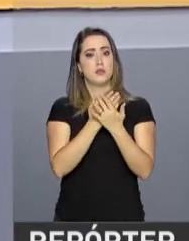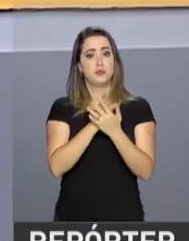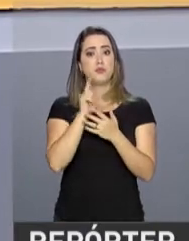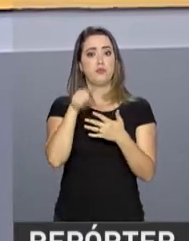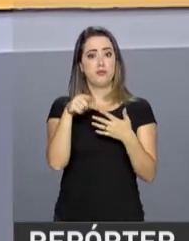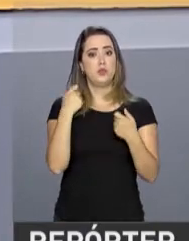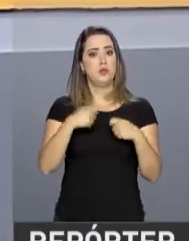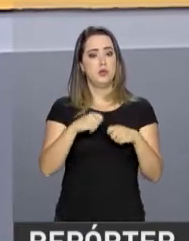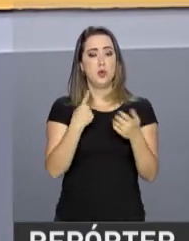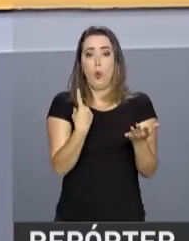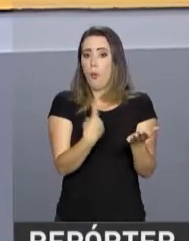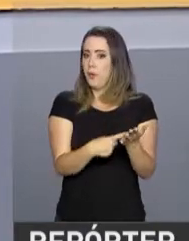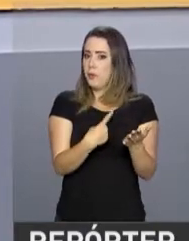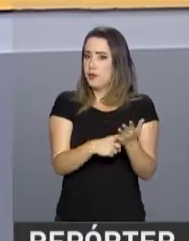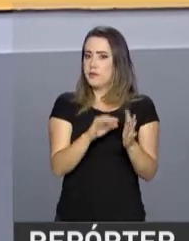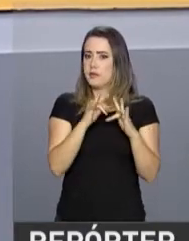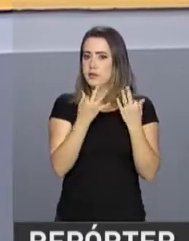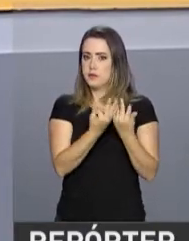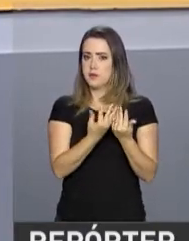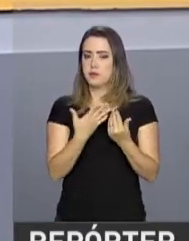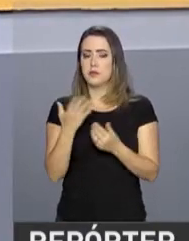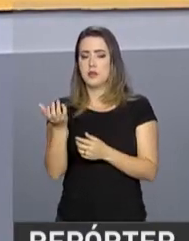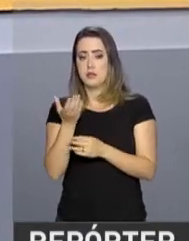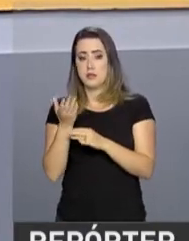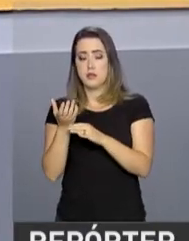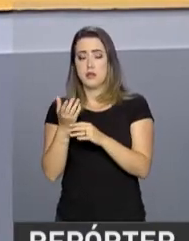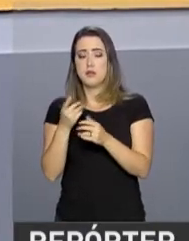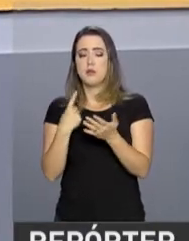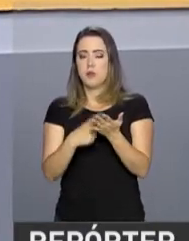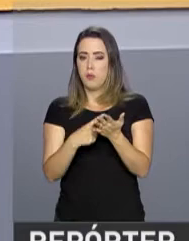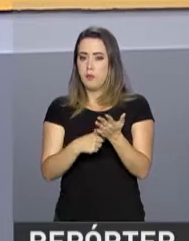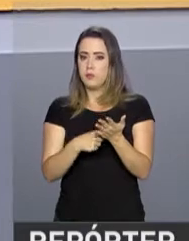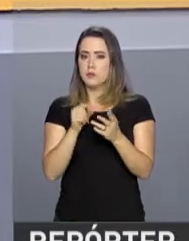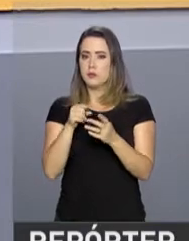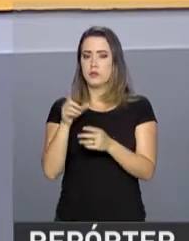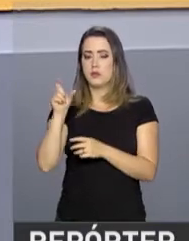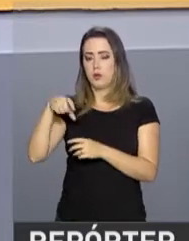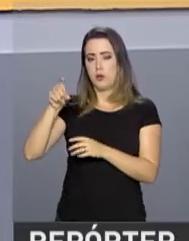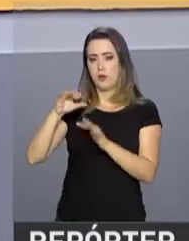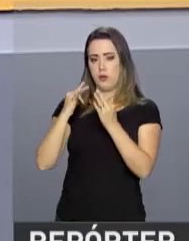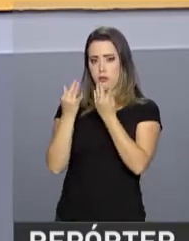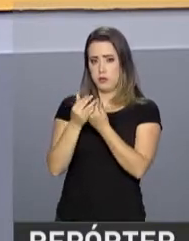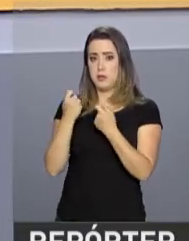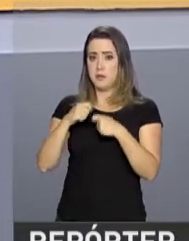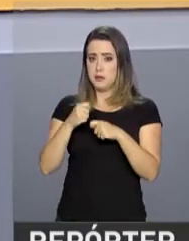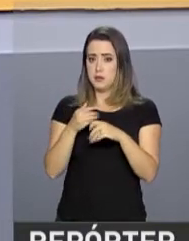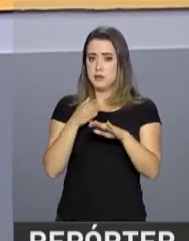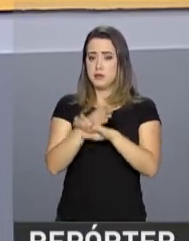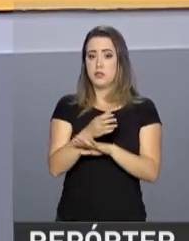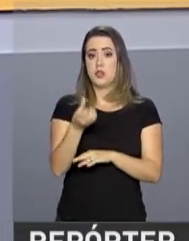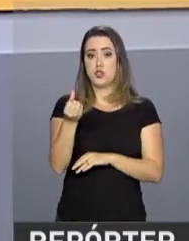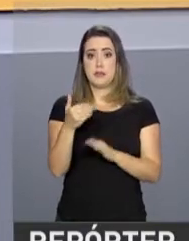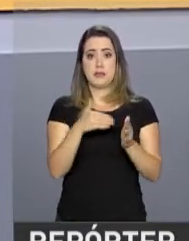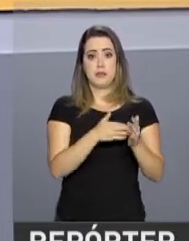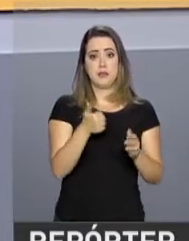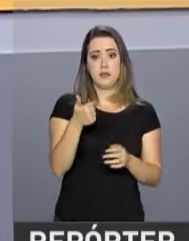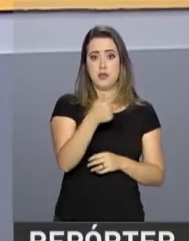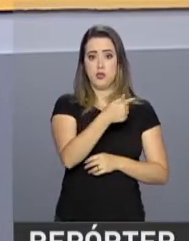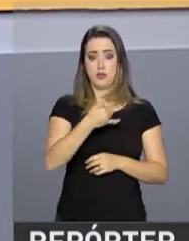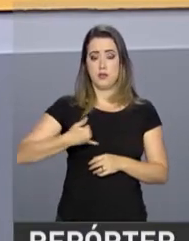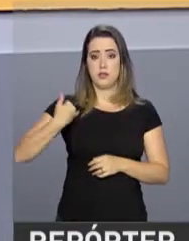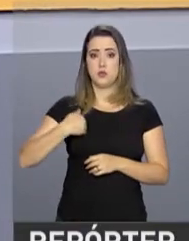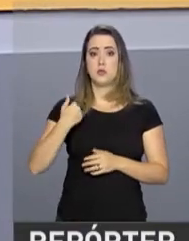um dos compromissos que as famílias assumem ao ingressarem no programa de que crianças e adolescentes de 6 a 17 anos estejam